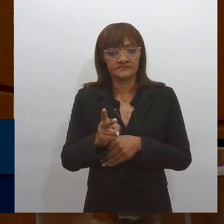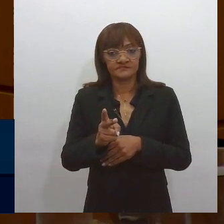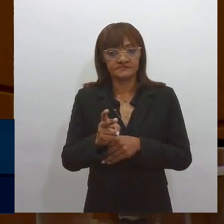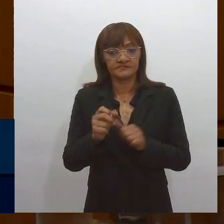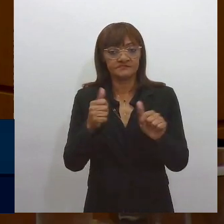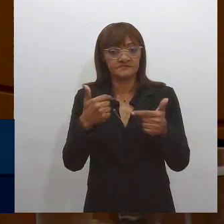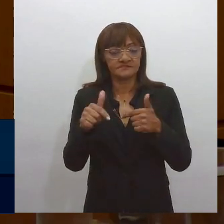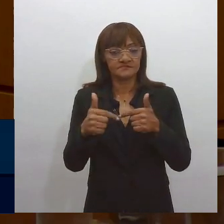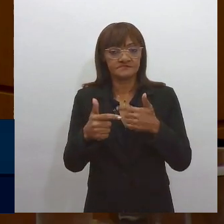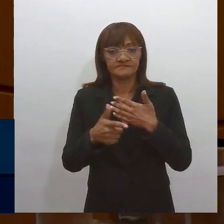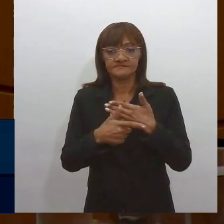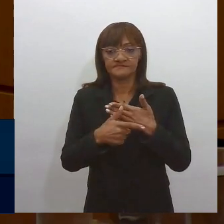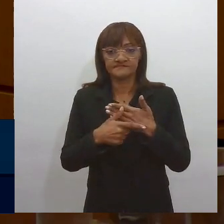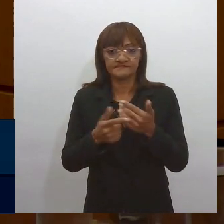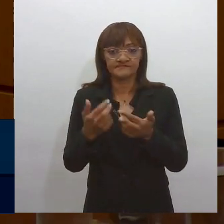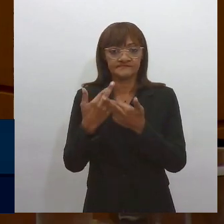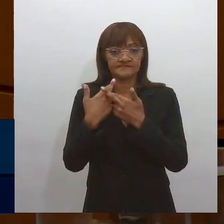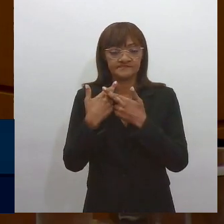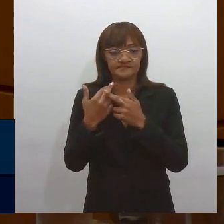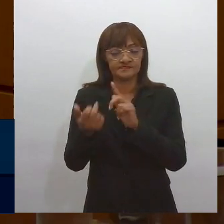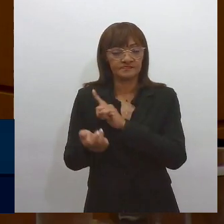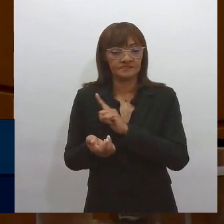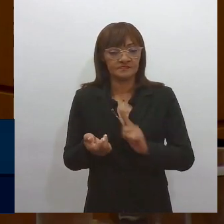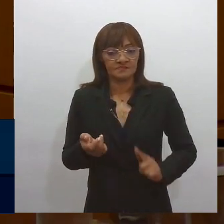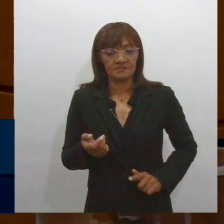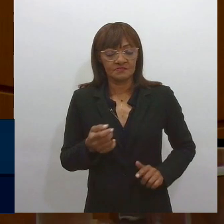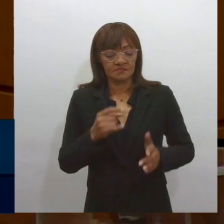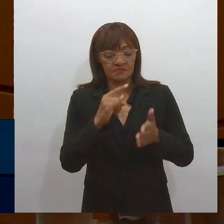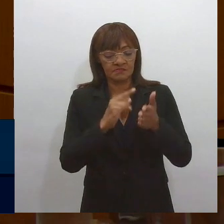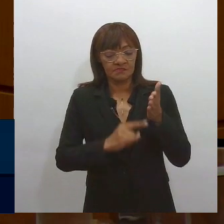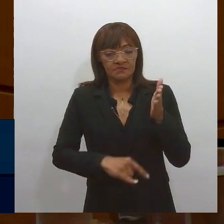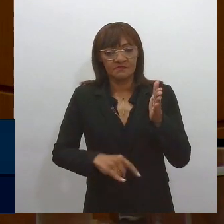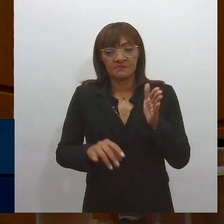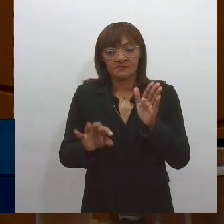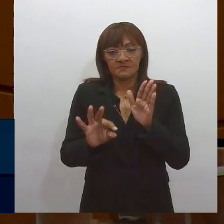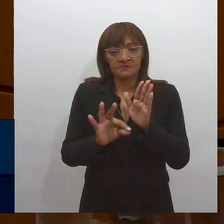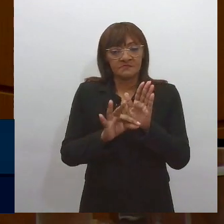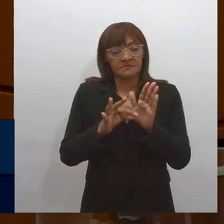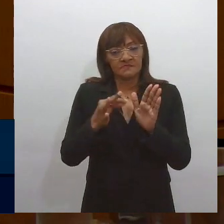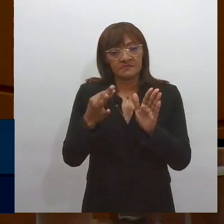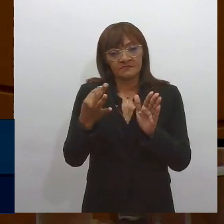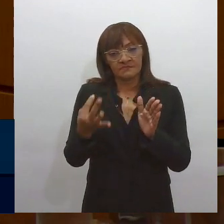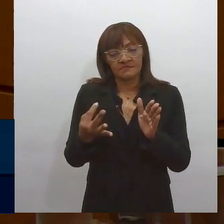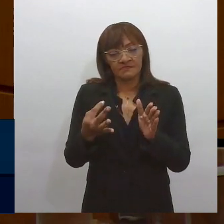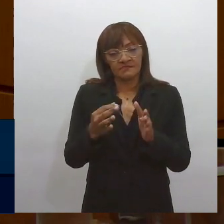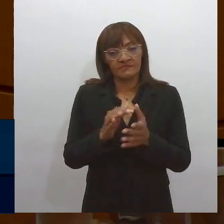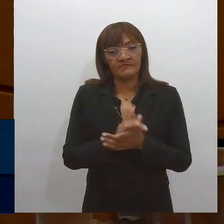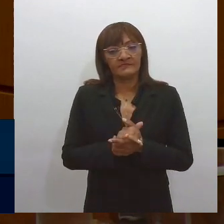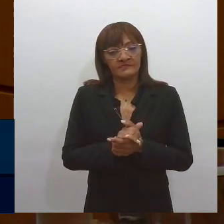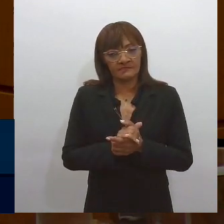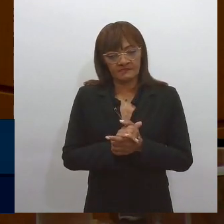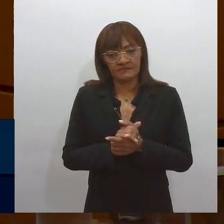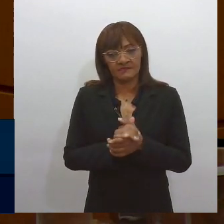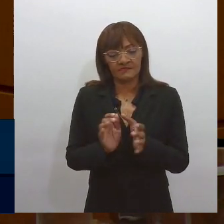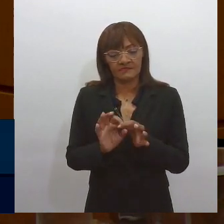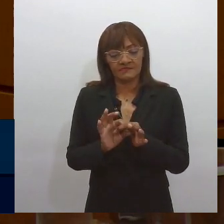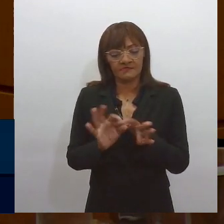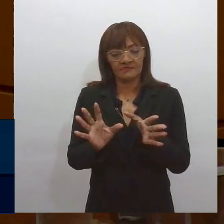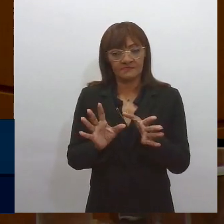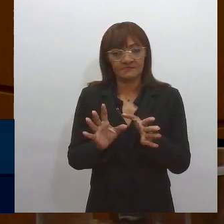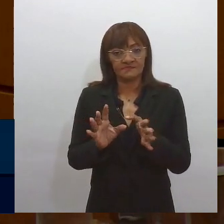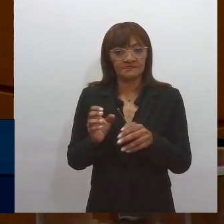assinou naquele naquele município ordens de serviços de investimento não só